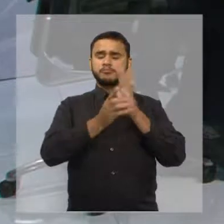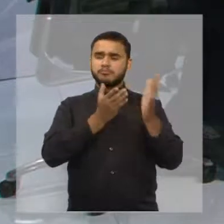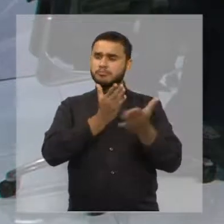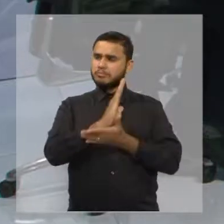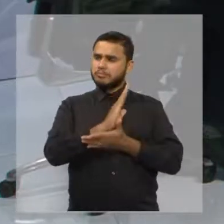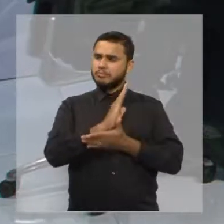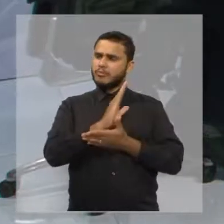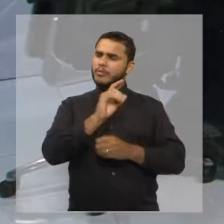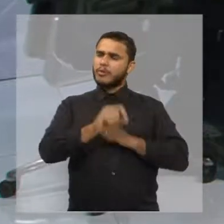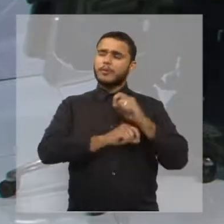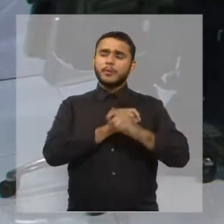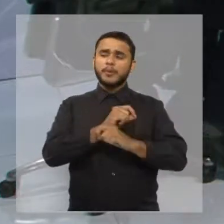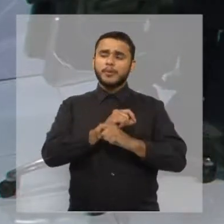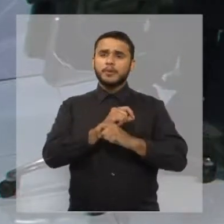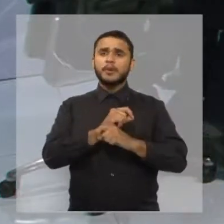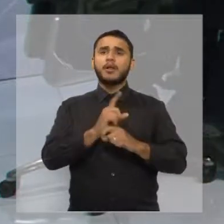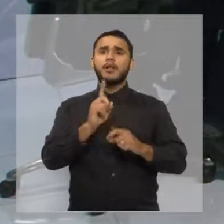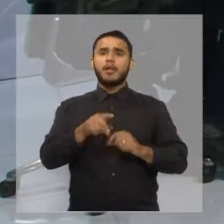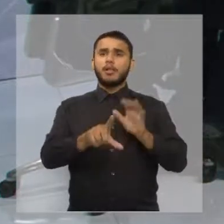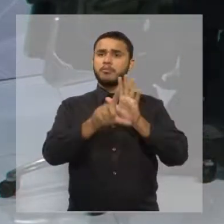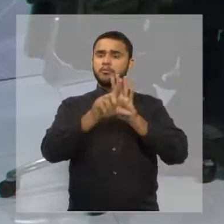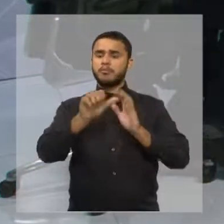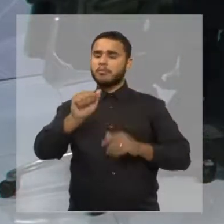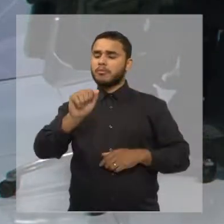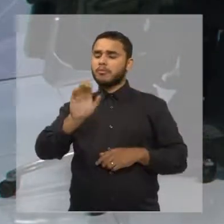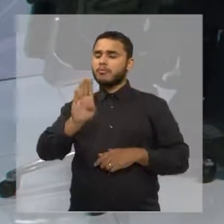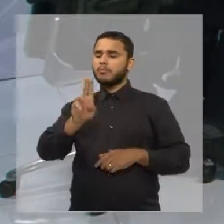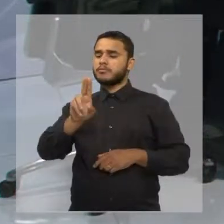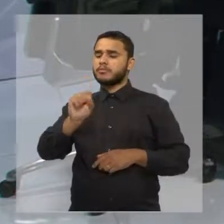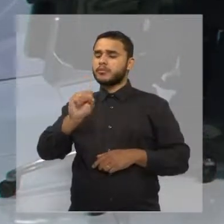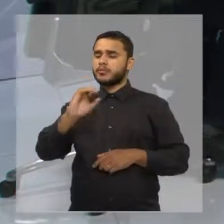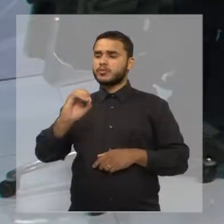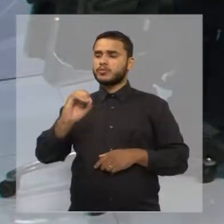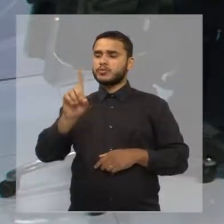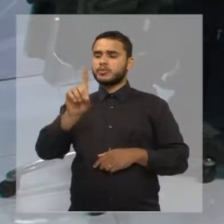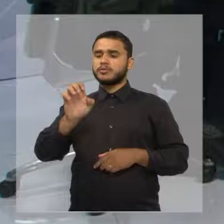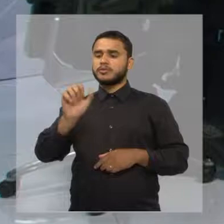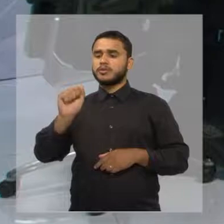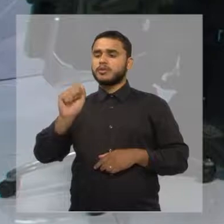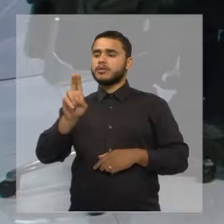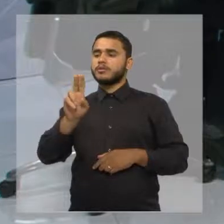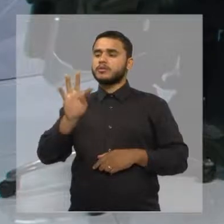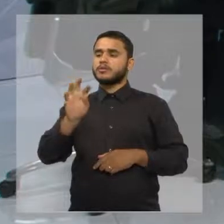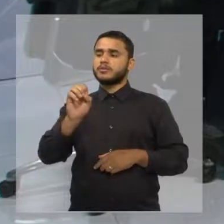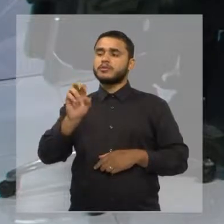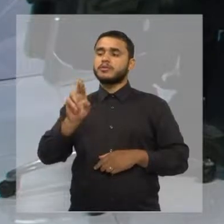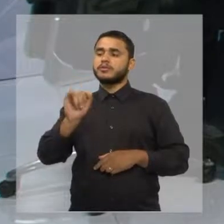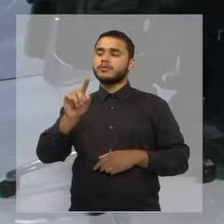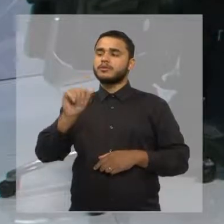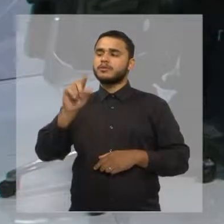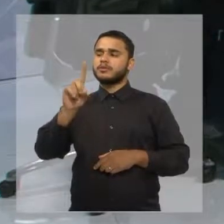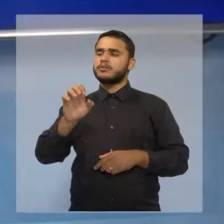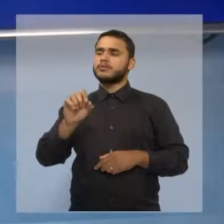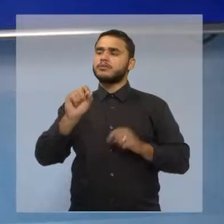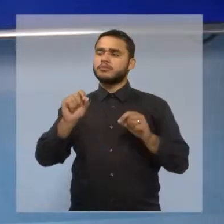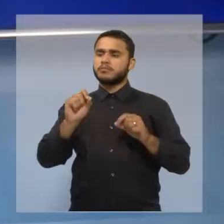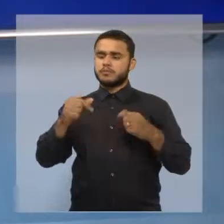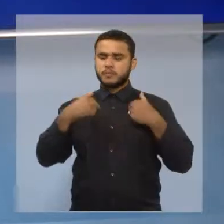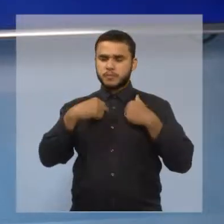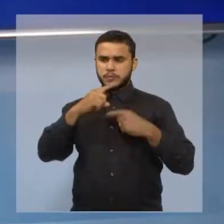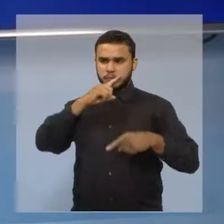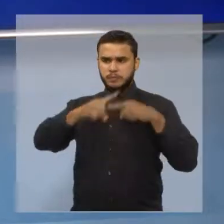Congresso Nacional da lei contra o abuso de autoridades. Essa lei já suscita muitas